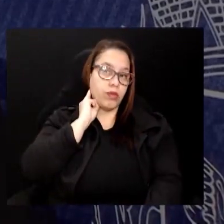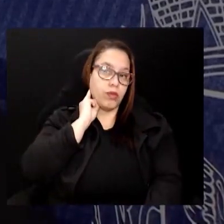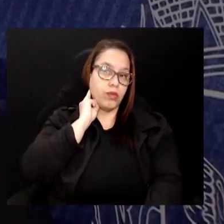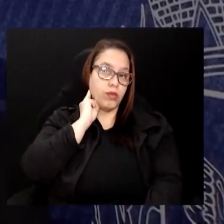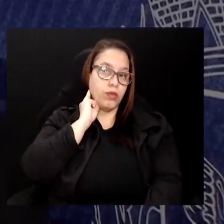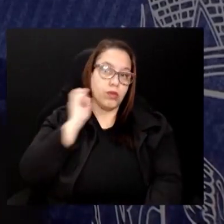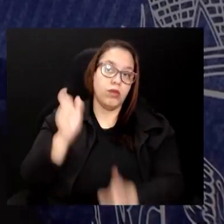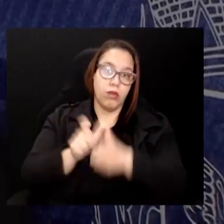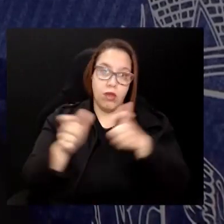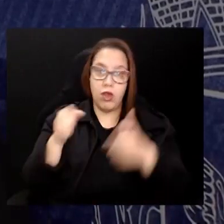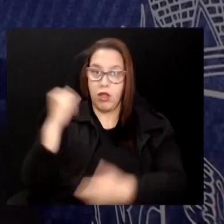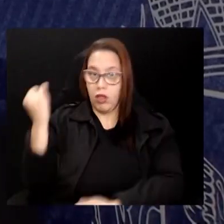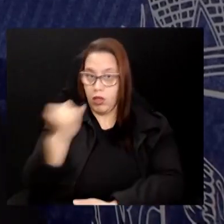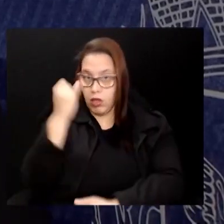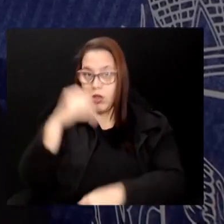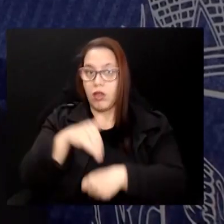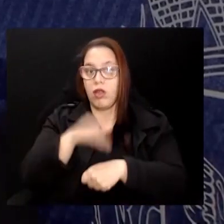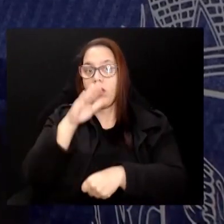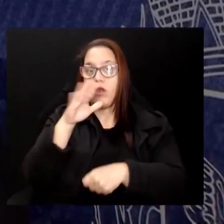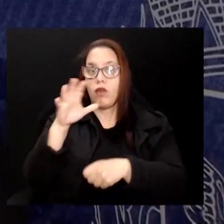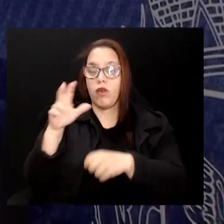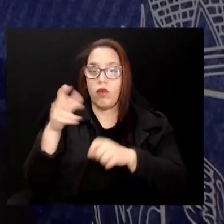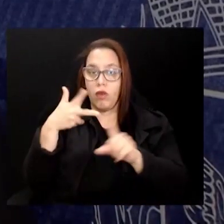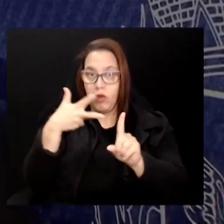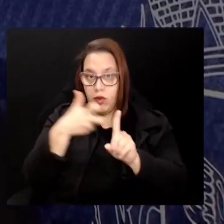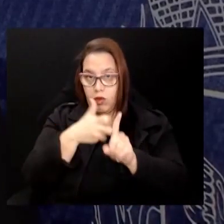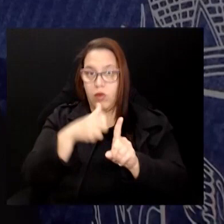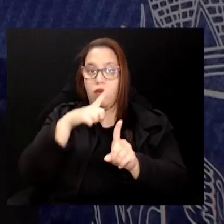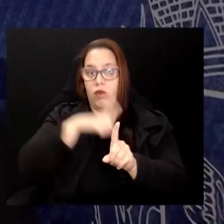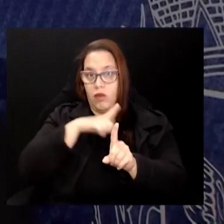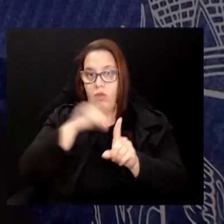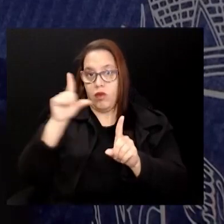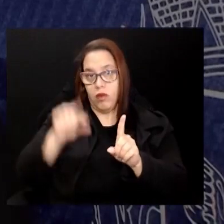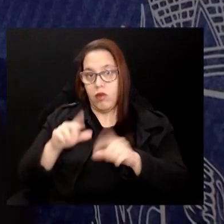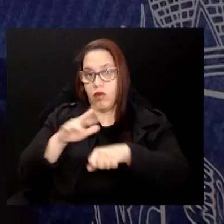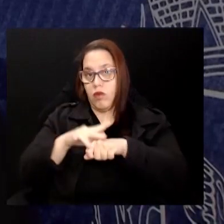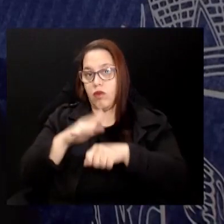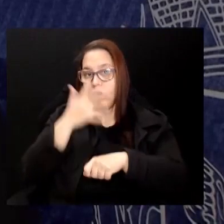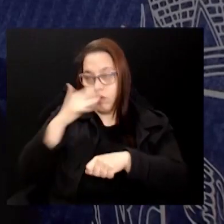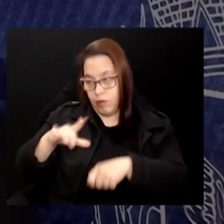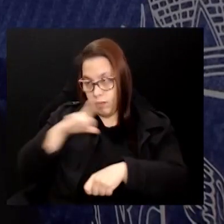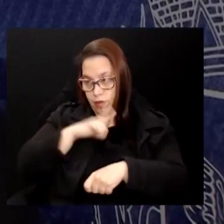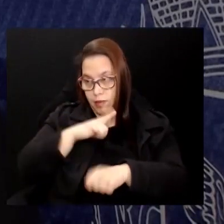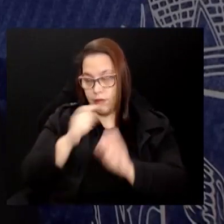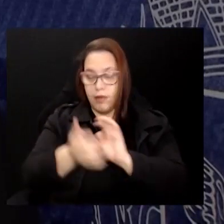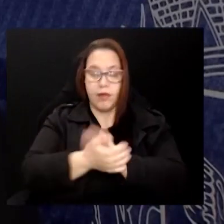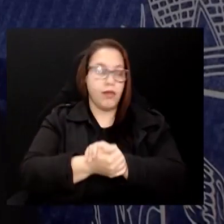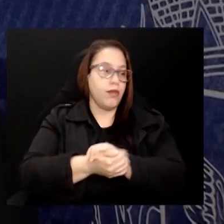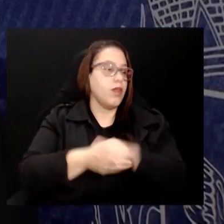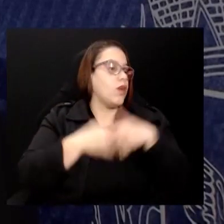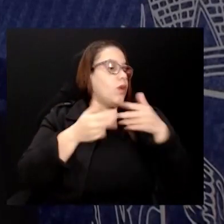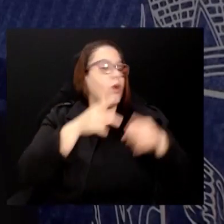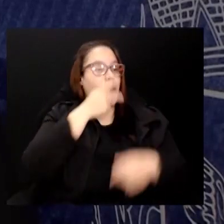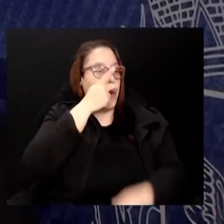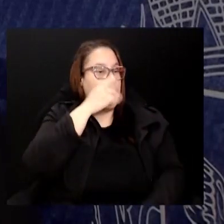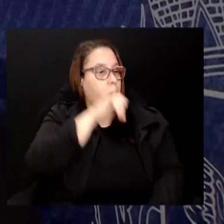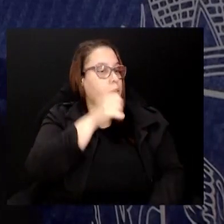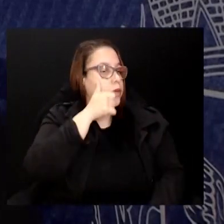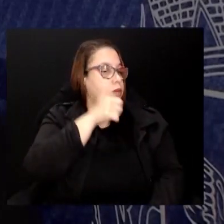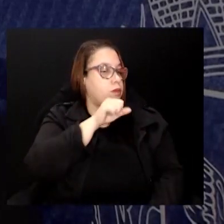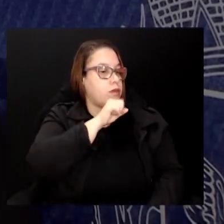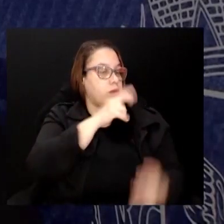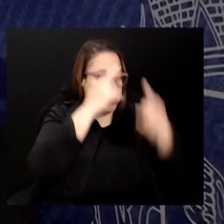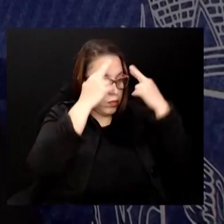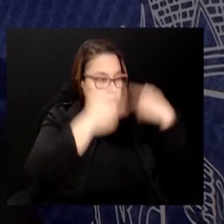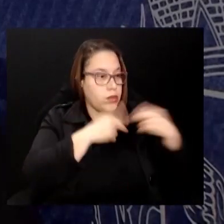quanto maior a cobertura vacinal tiver, menos doenças as nossas crianças vão ter. E onde os pais e responsáveis podem encontrar essa vacina